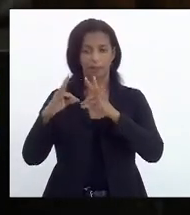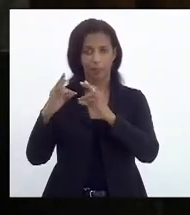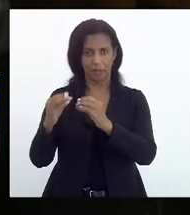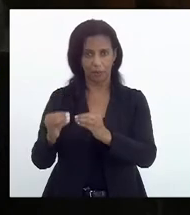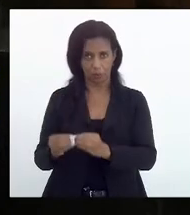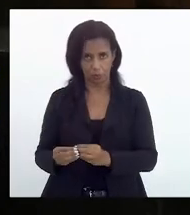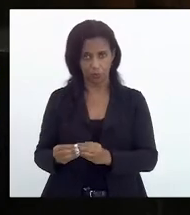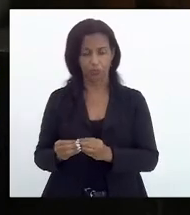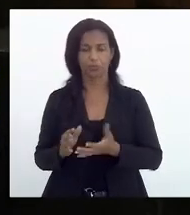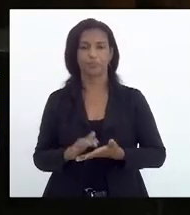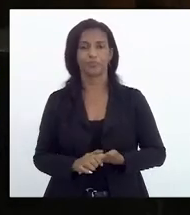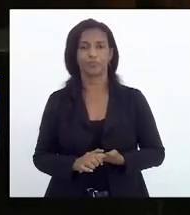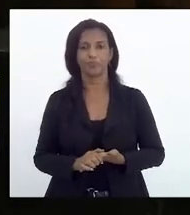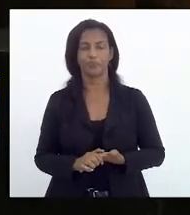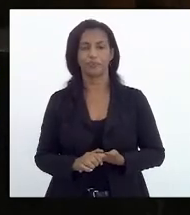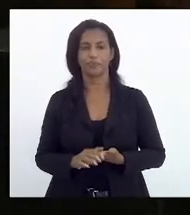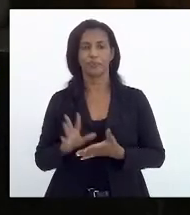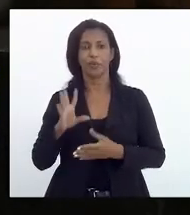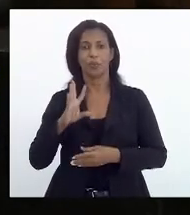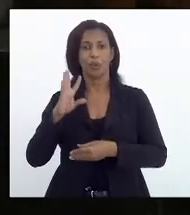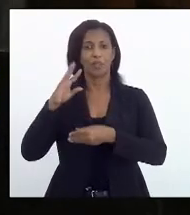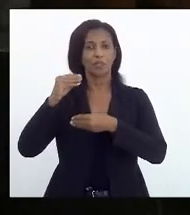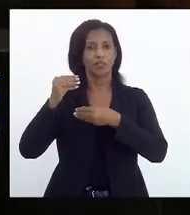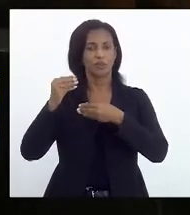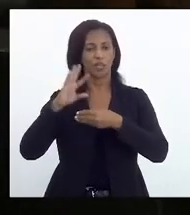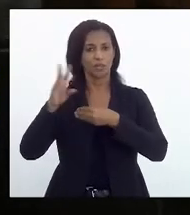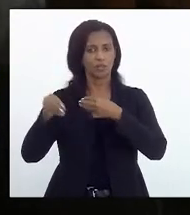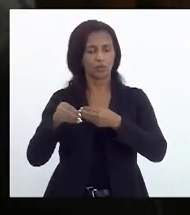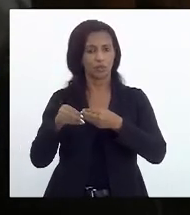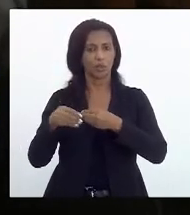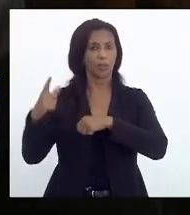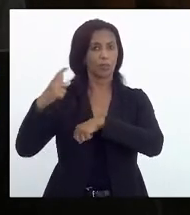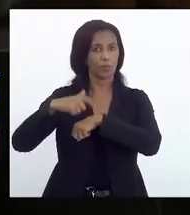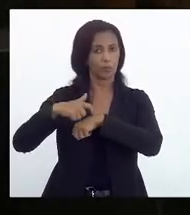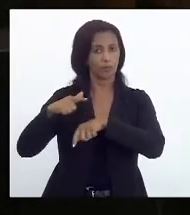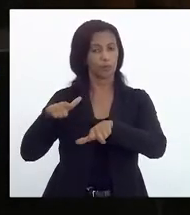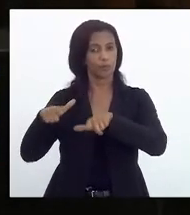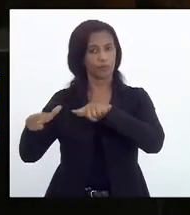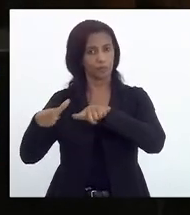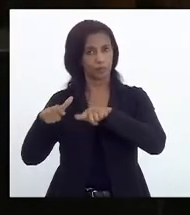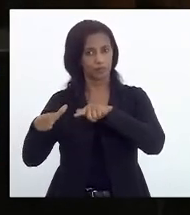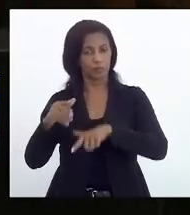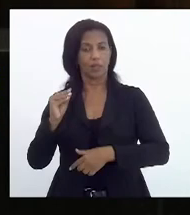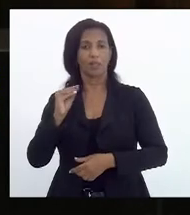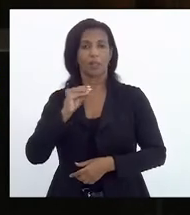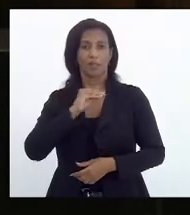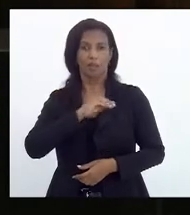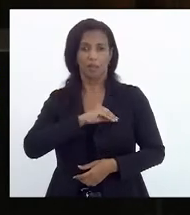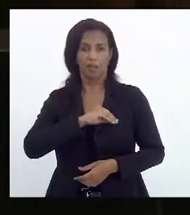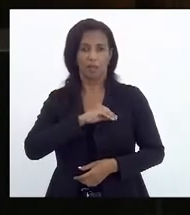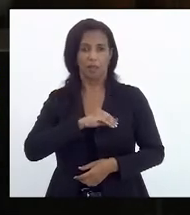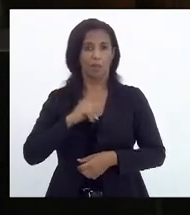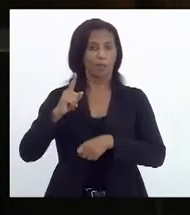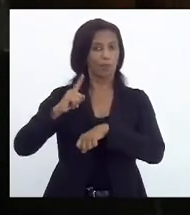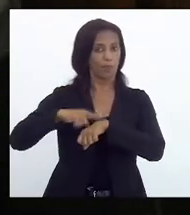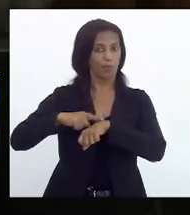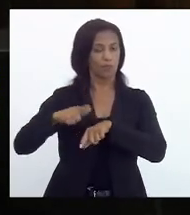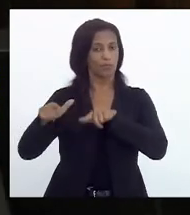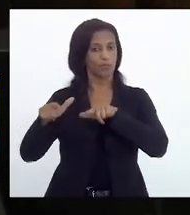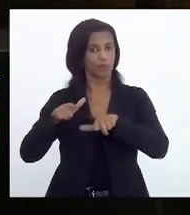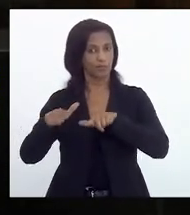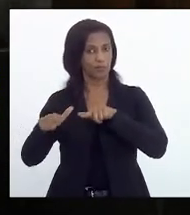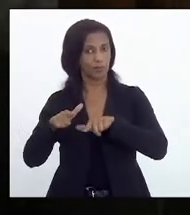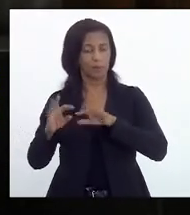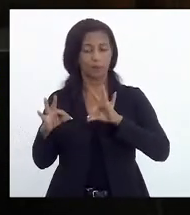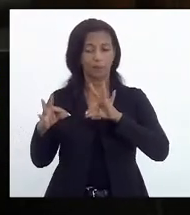todos os efeitos o adicional por tempo de serviço EA gratificação por tempo de serviço